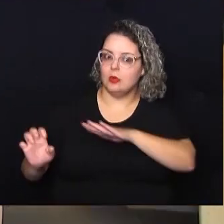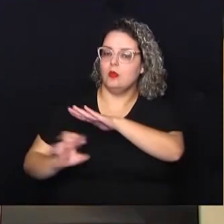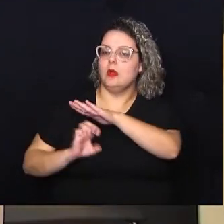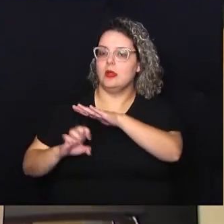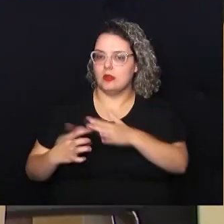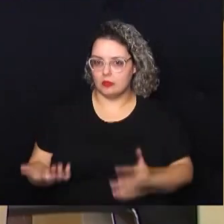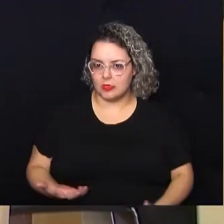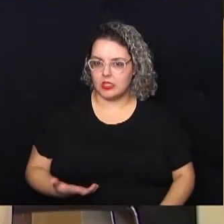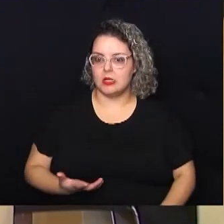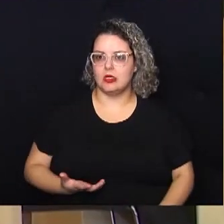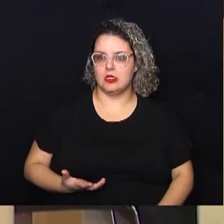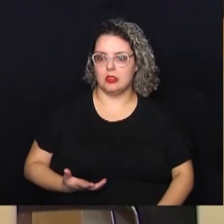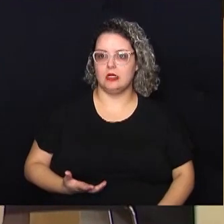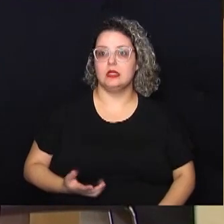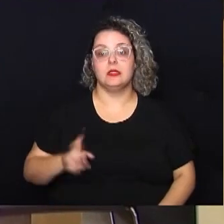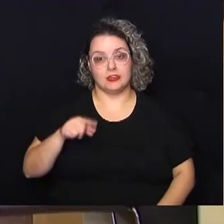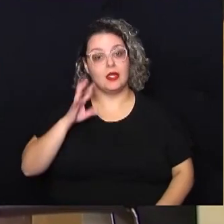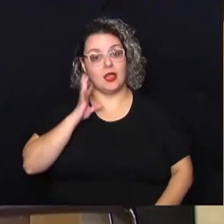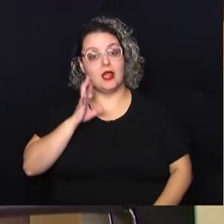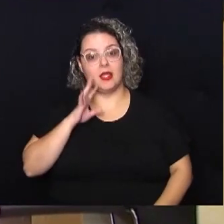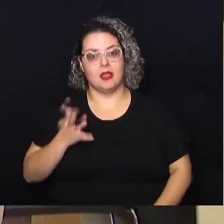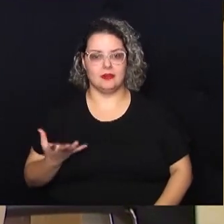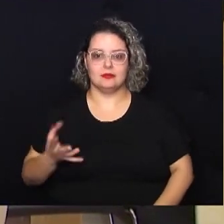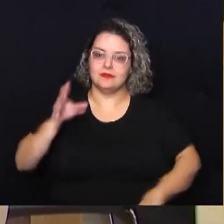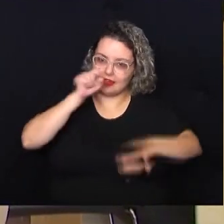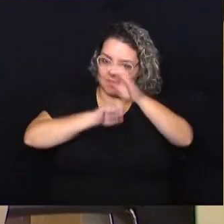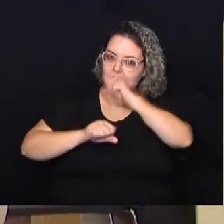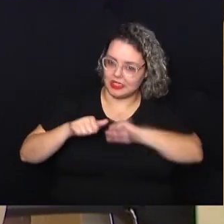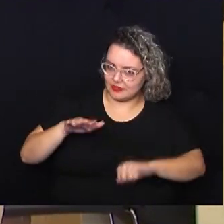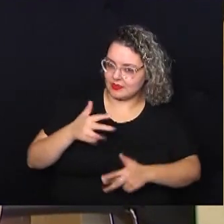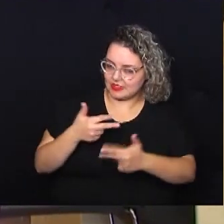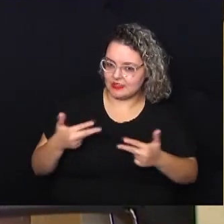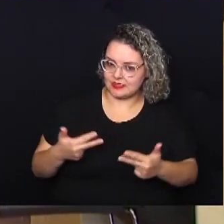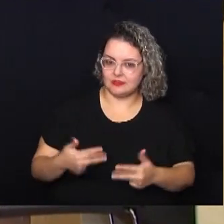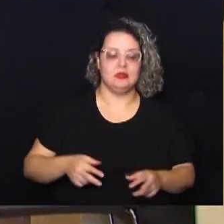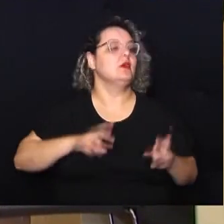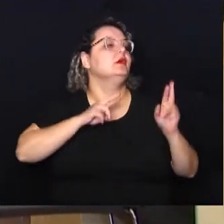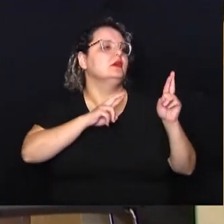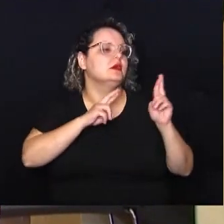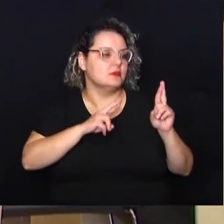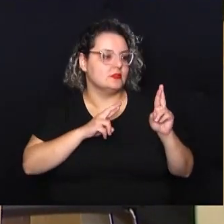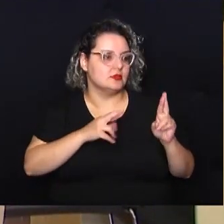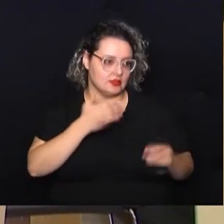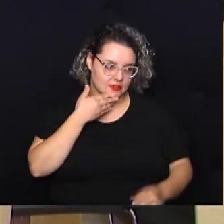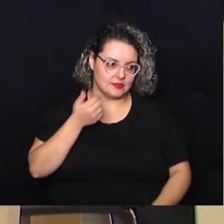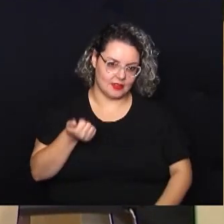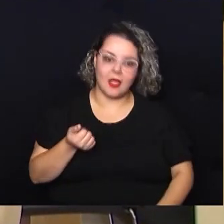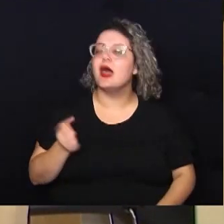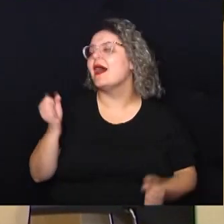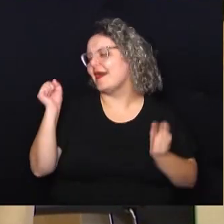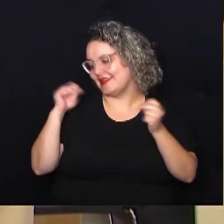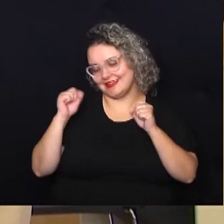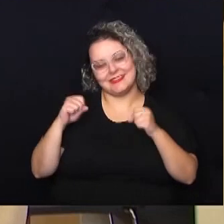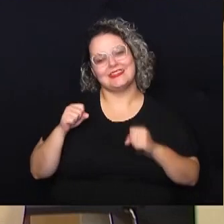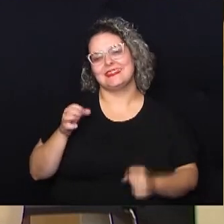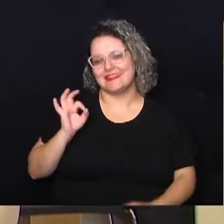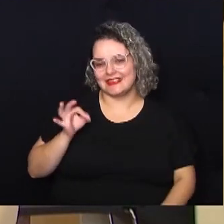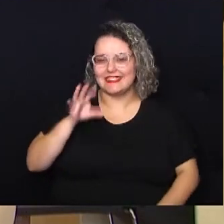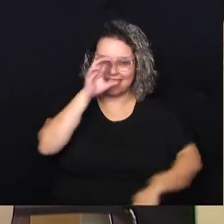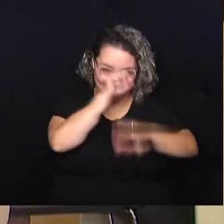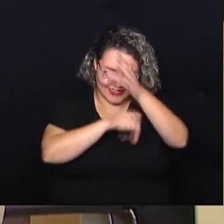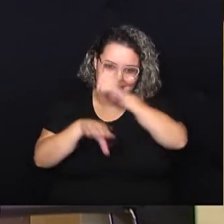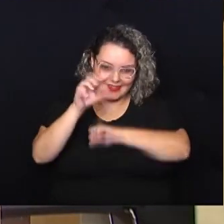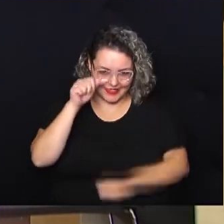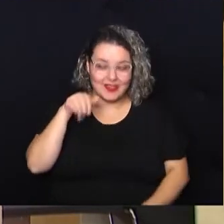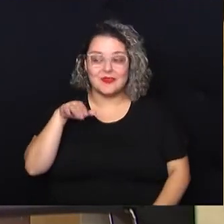E aí, muito legal isso, a gente fica aprendendo mais coisas. Sua expectativa, então, são as melhores? Sim, de aprender sempre